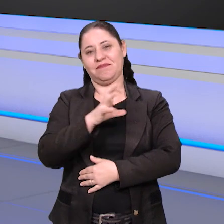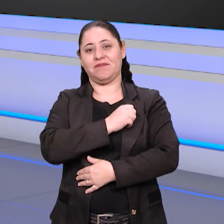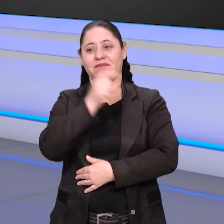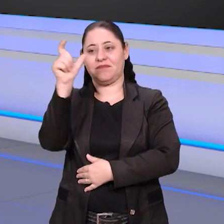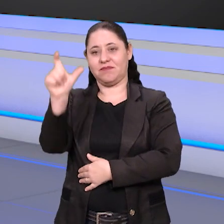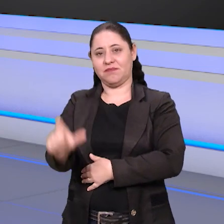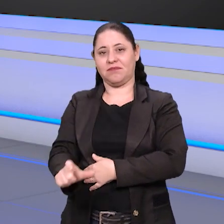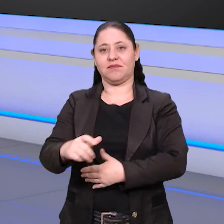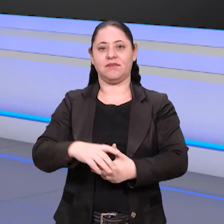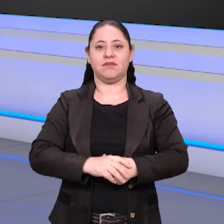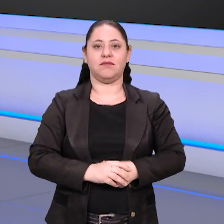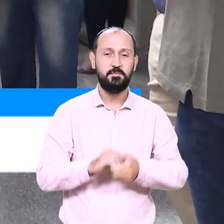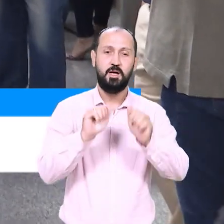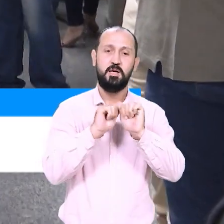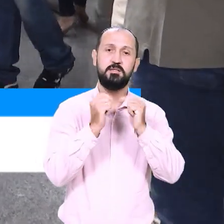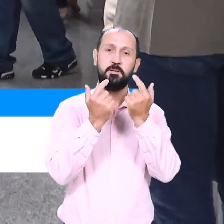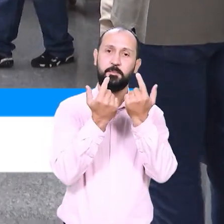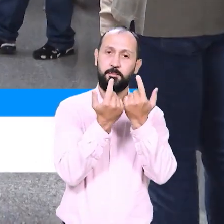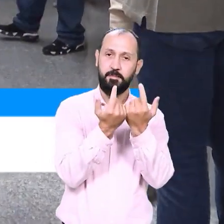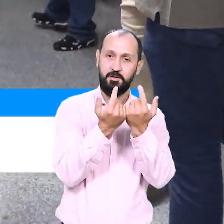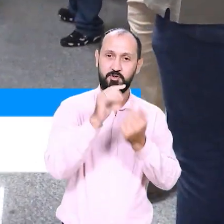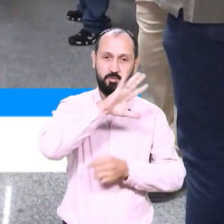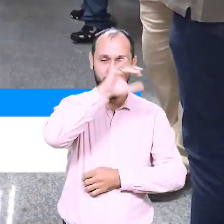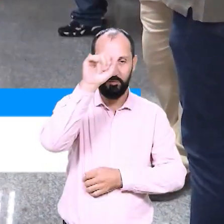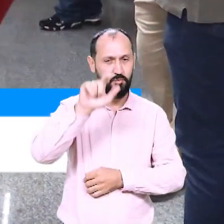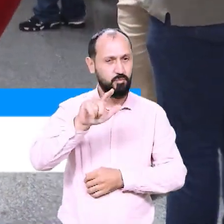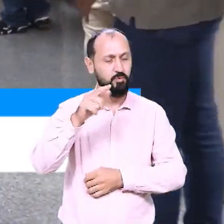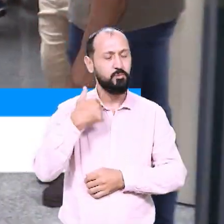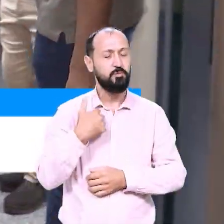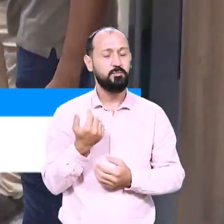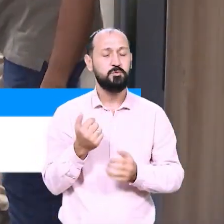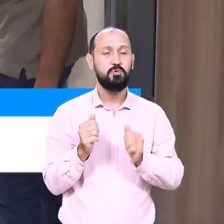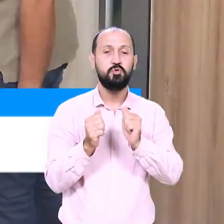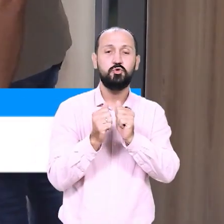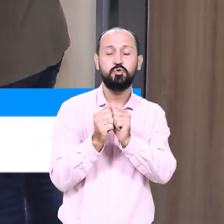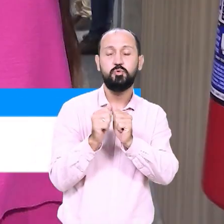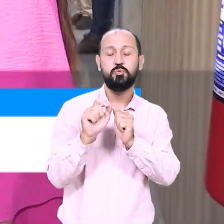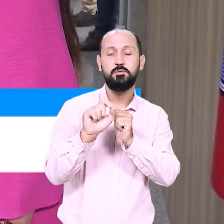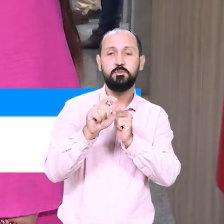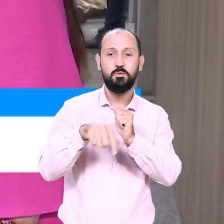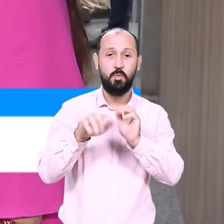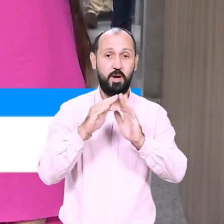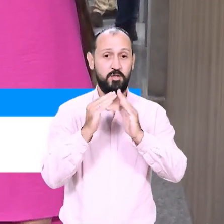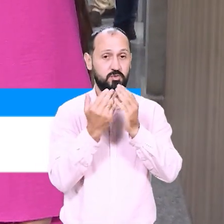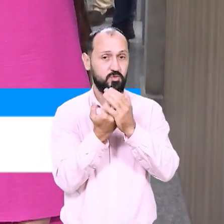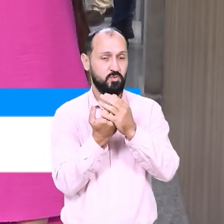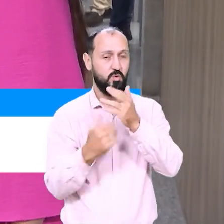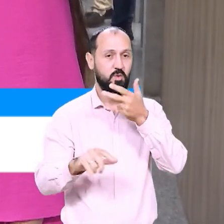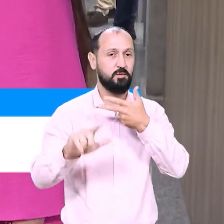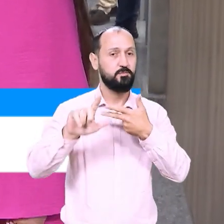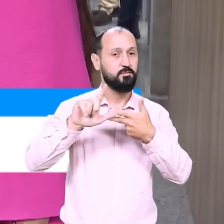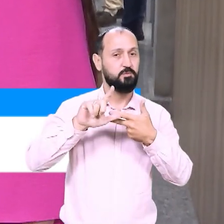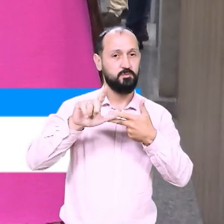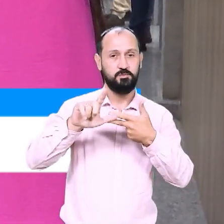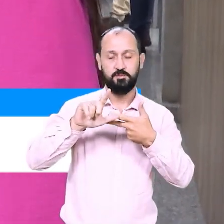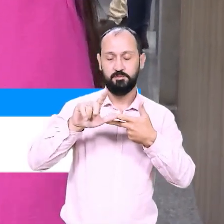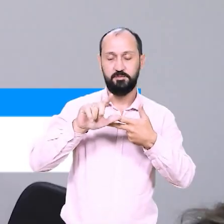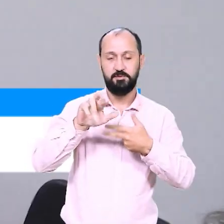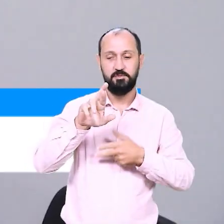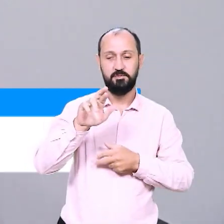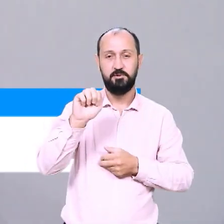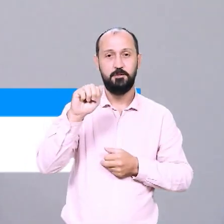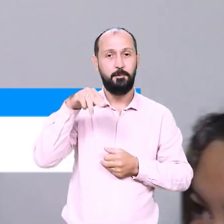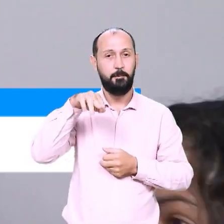gesto de amor ao próximo. A Assembleia Legislativa de Mato Grosso do Sul, por intermédio da Escola do